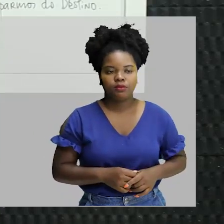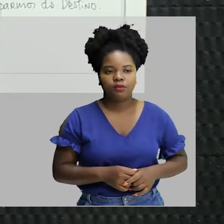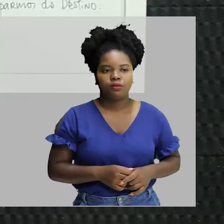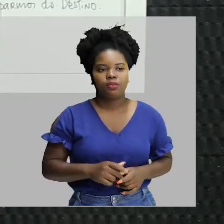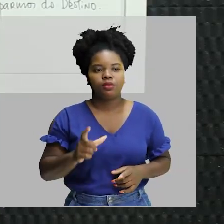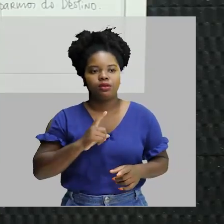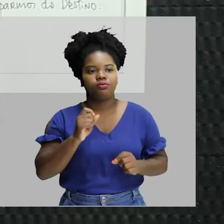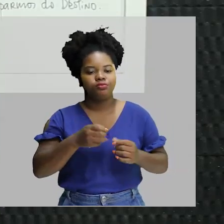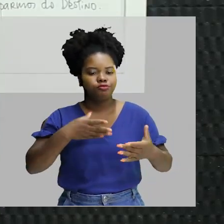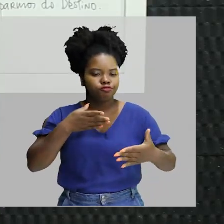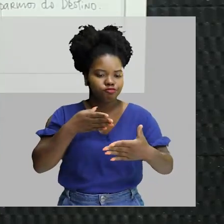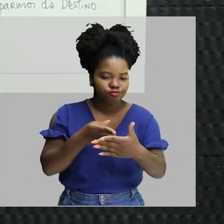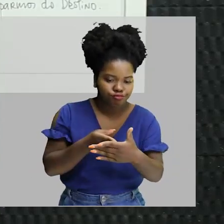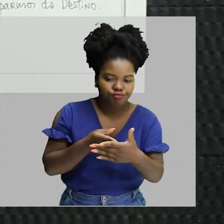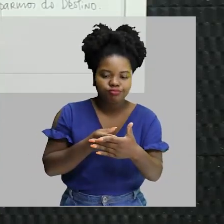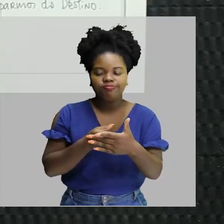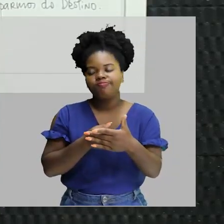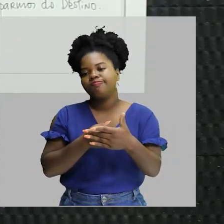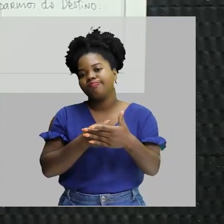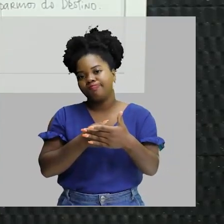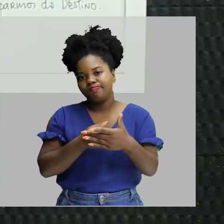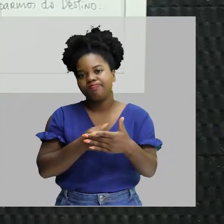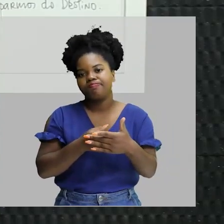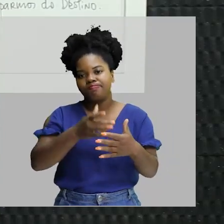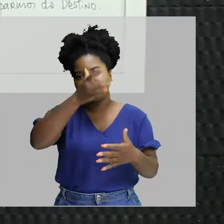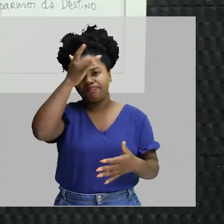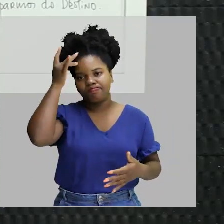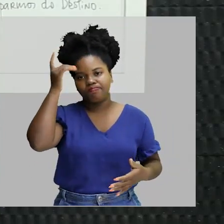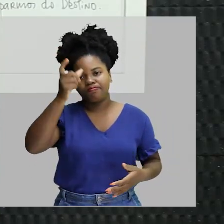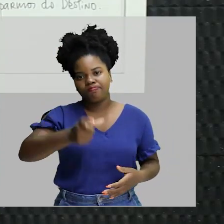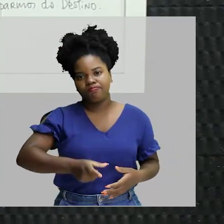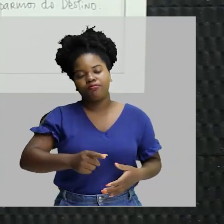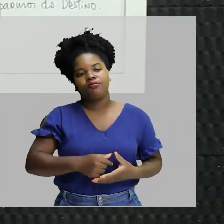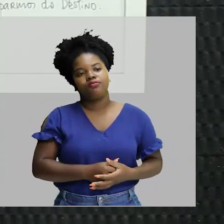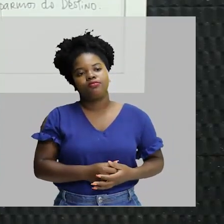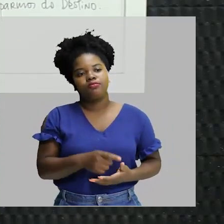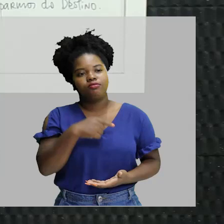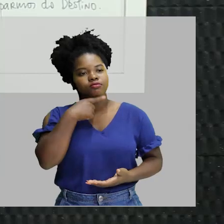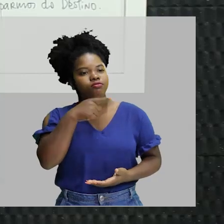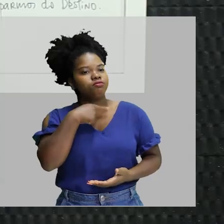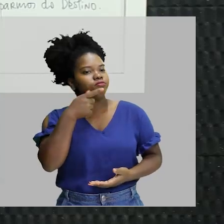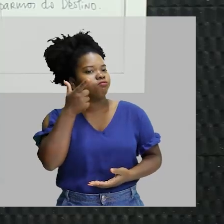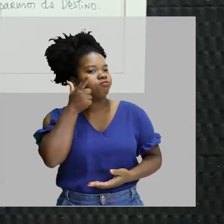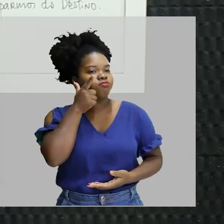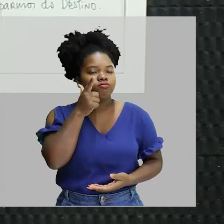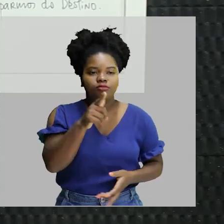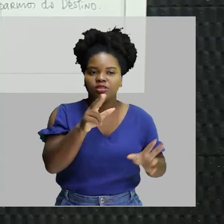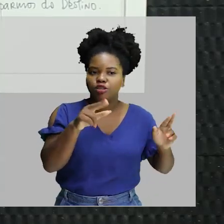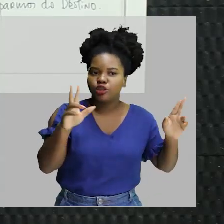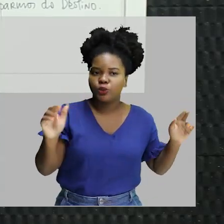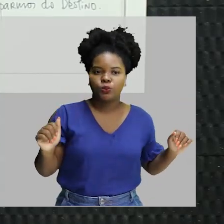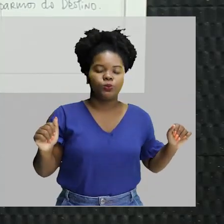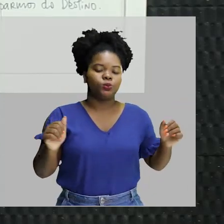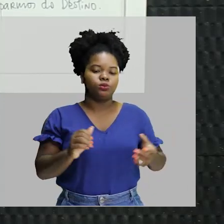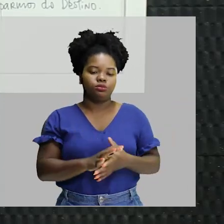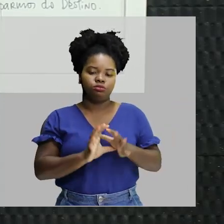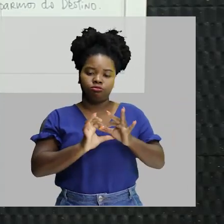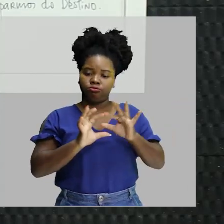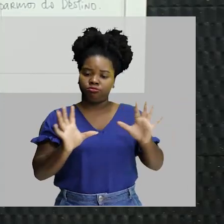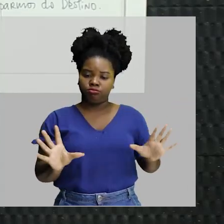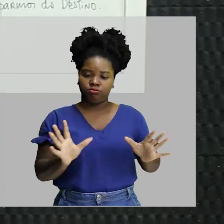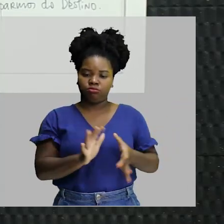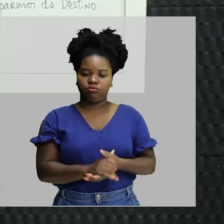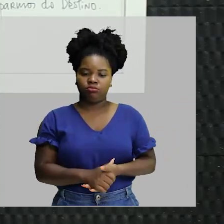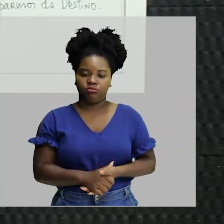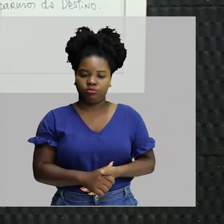uma limitação muito forte ao indivíduo, onde ele não vai conseguir para além disto, tá? E ali